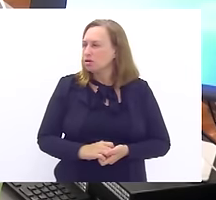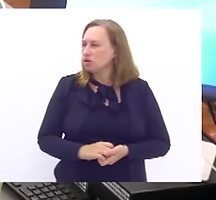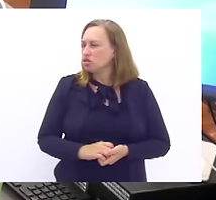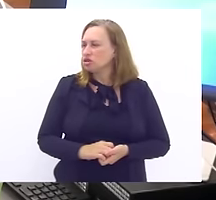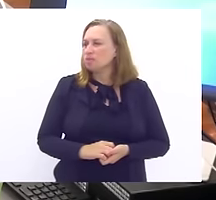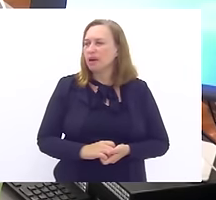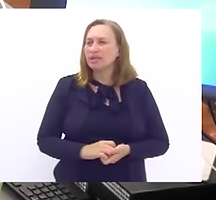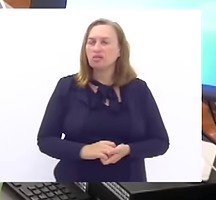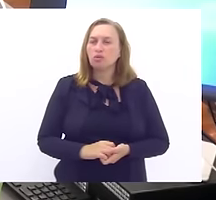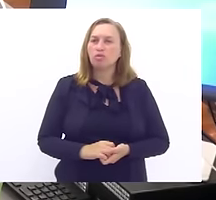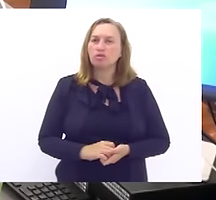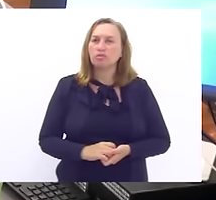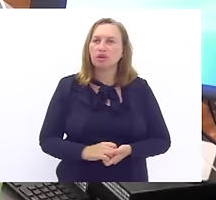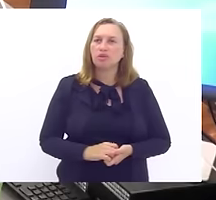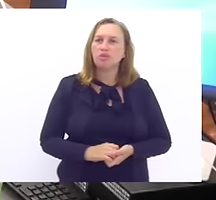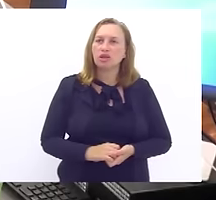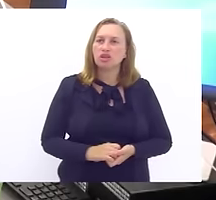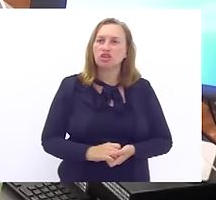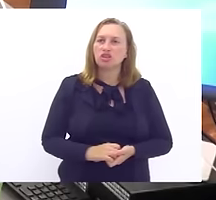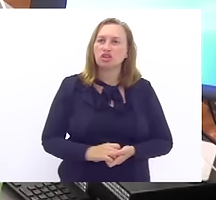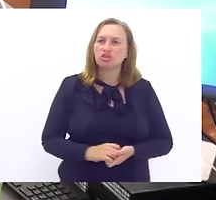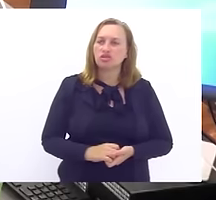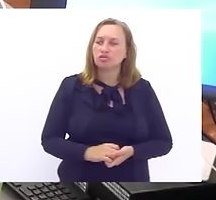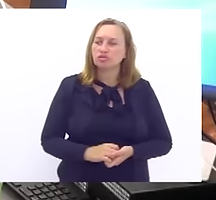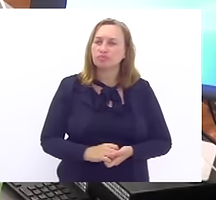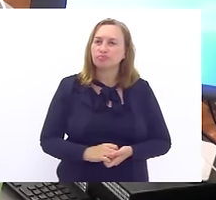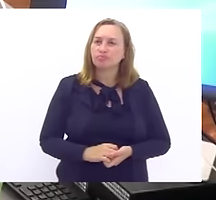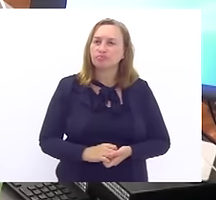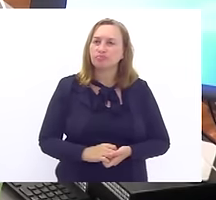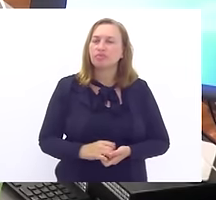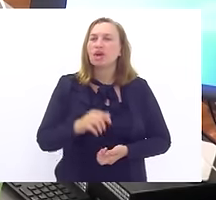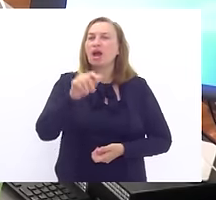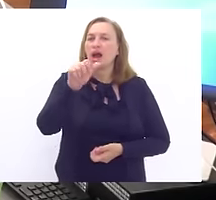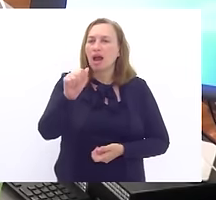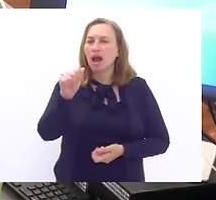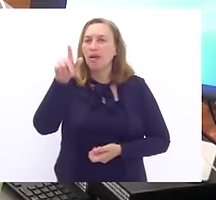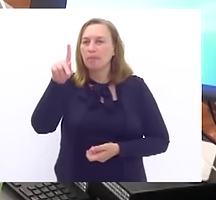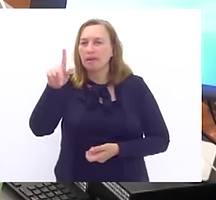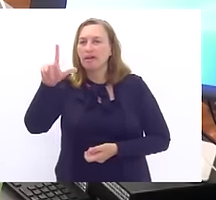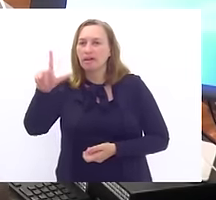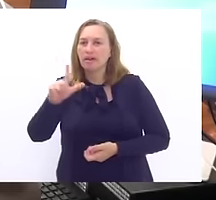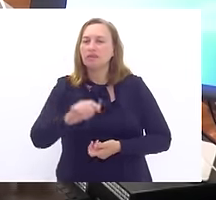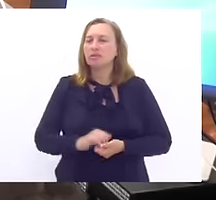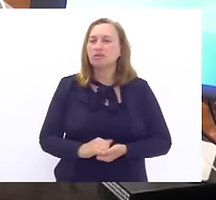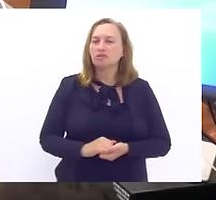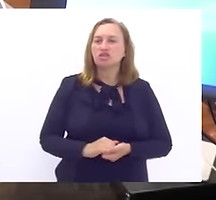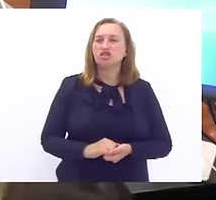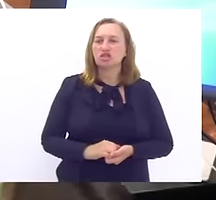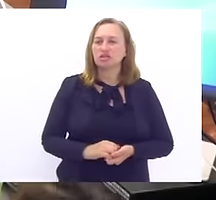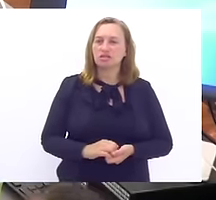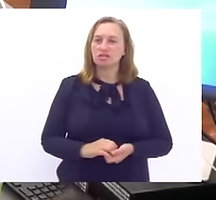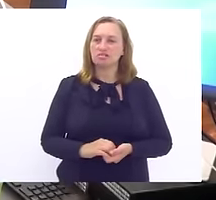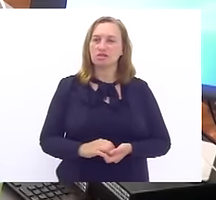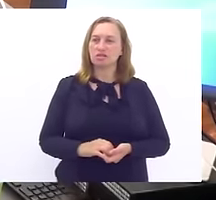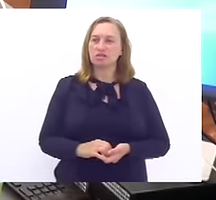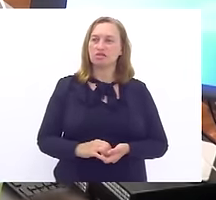essa pergunta por favor se dirigir para alguém da pele pode ficar calado pelo menos isso